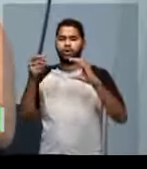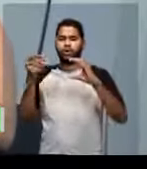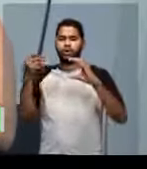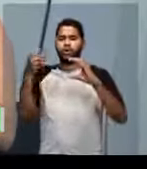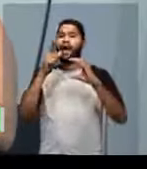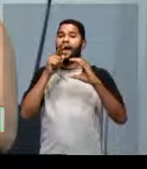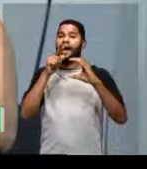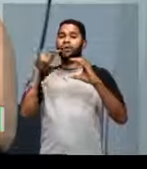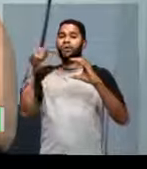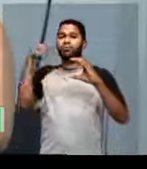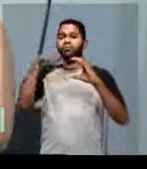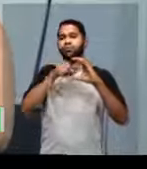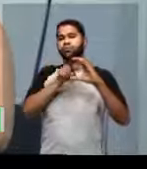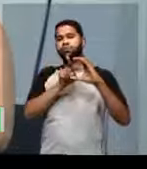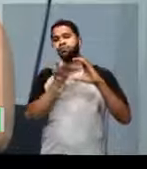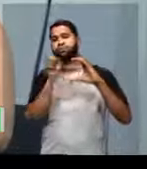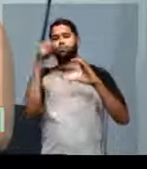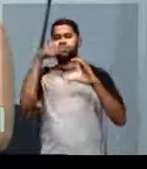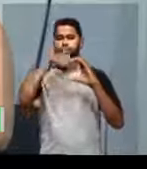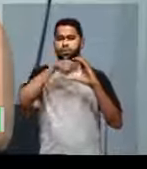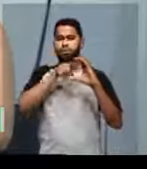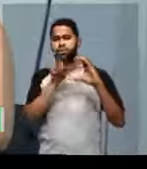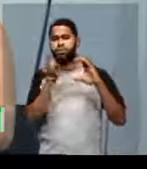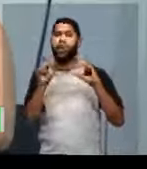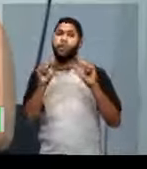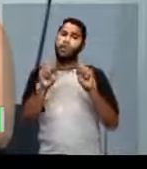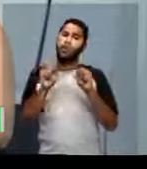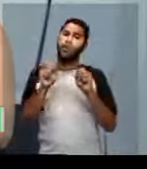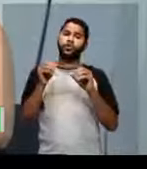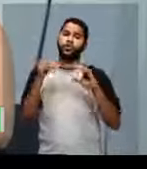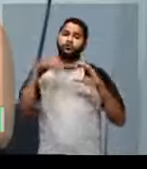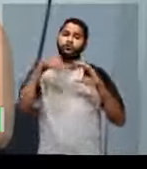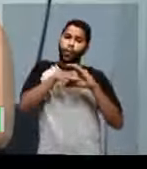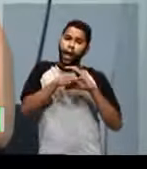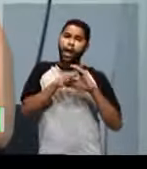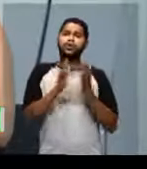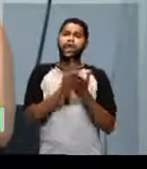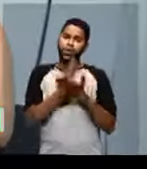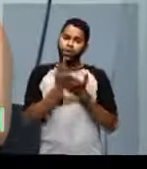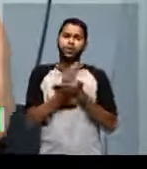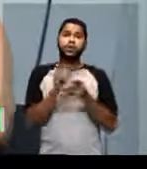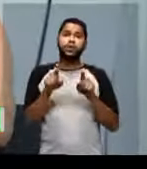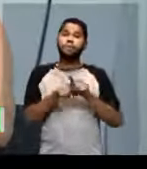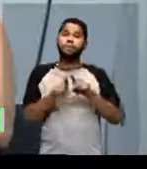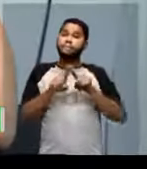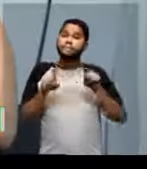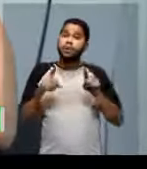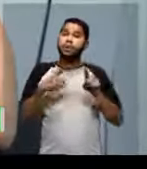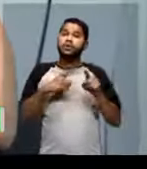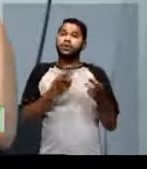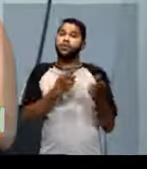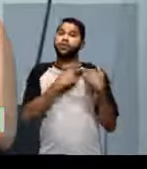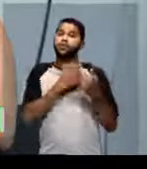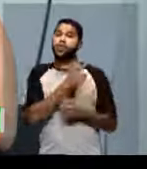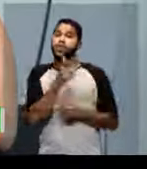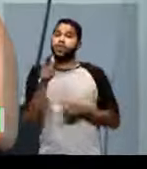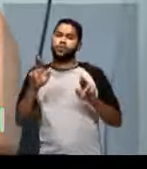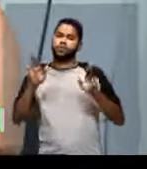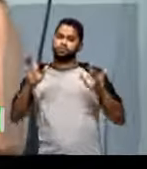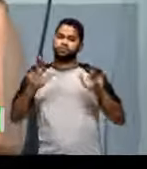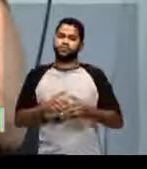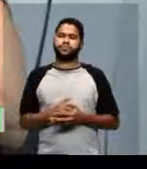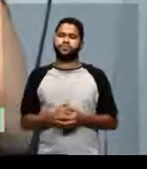e pode também reservar alguma substância, tá? Mas ele tem aí uma peculiaridade diferente de outros organismos, tá